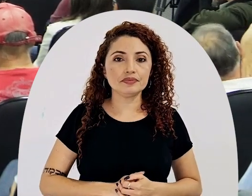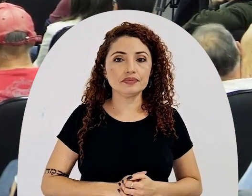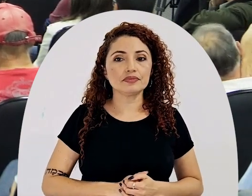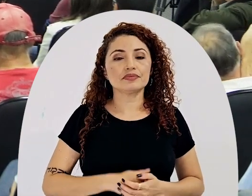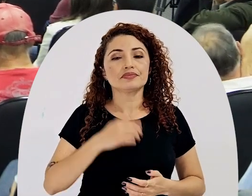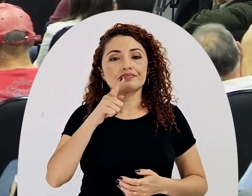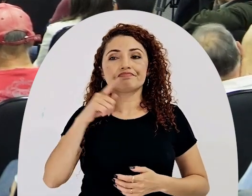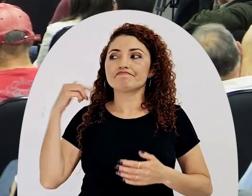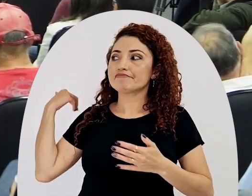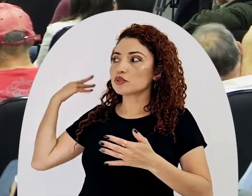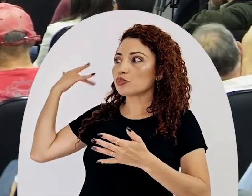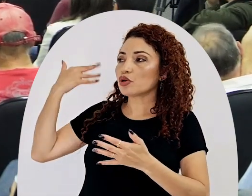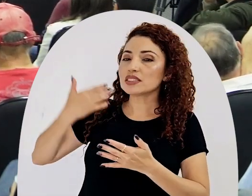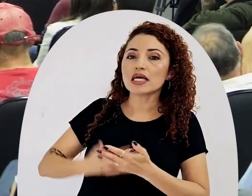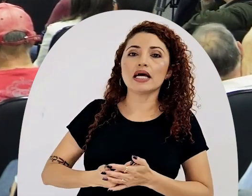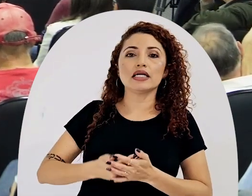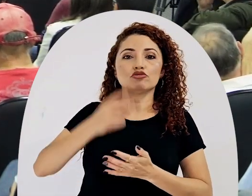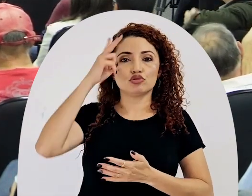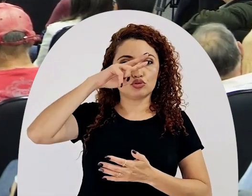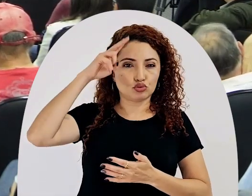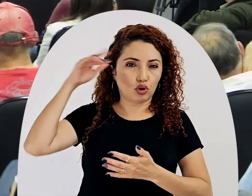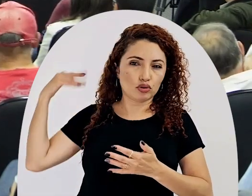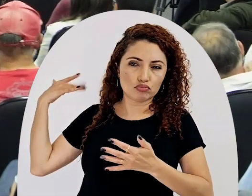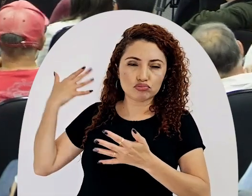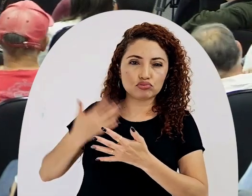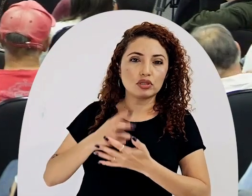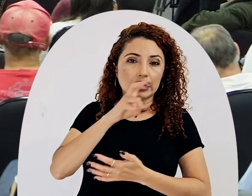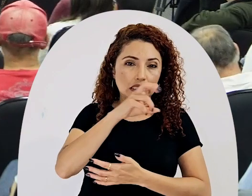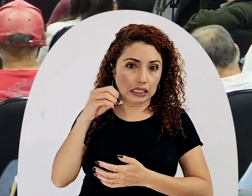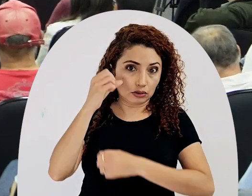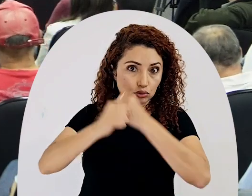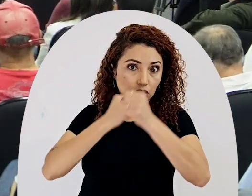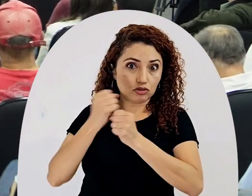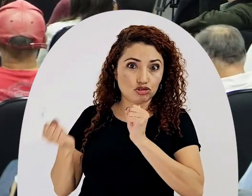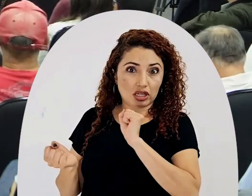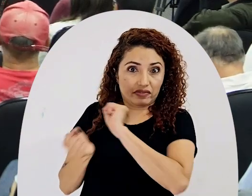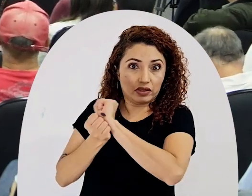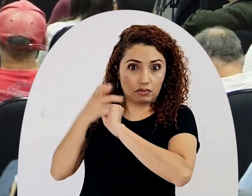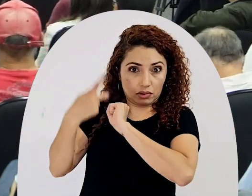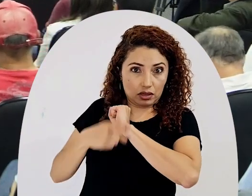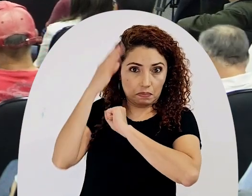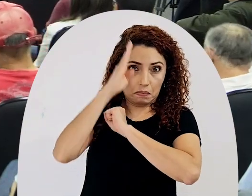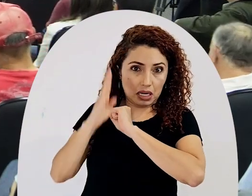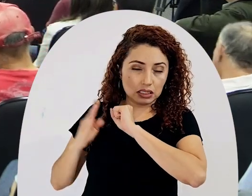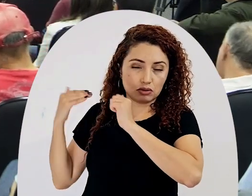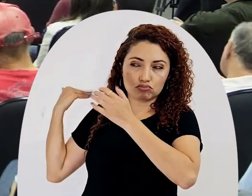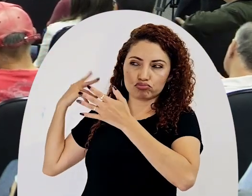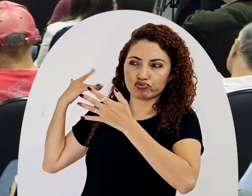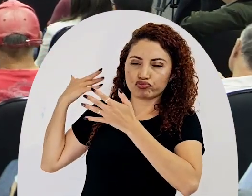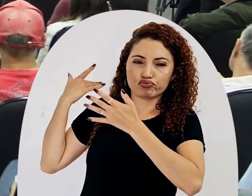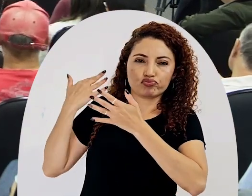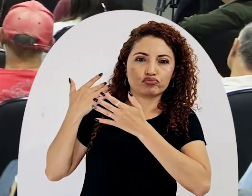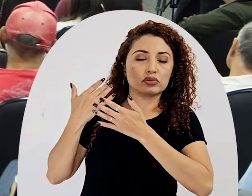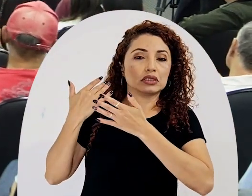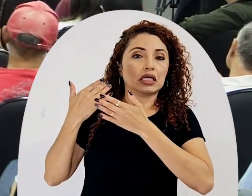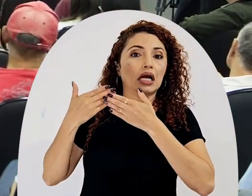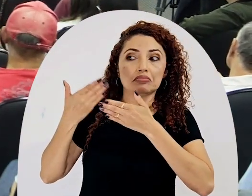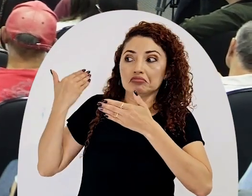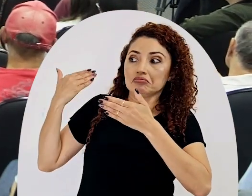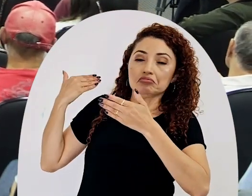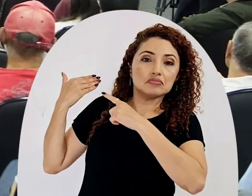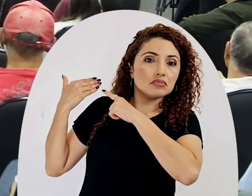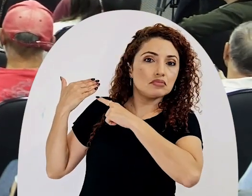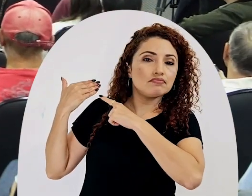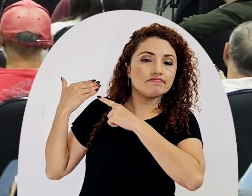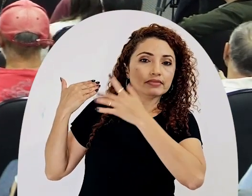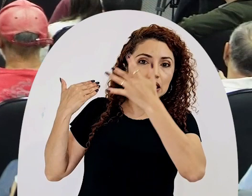de praticamente 500 anos de escravização no Brasil, o qual, até pouquíssimo tempo atrás,